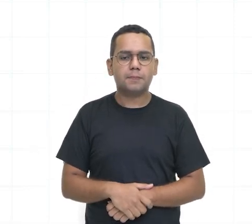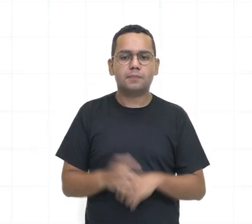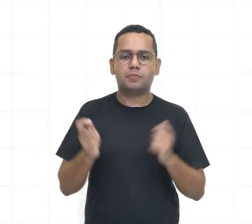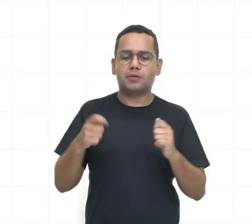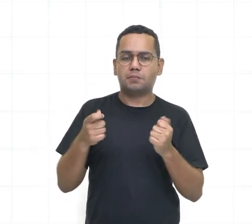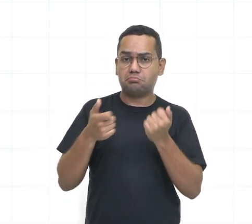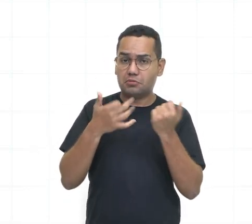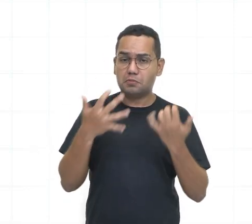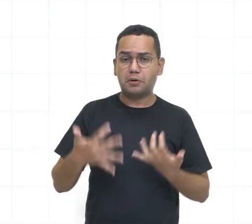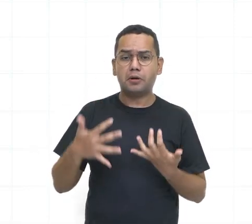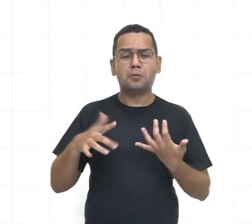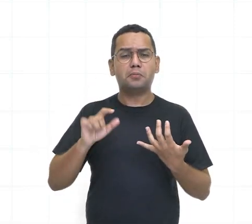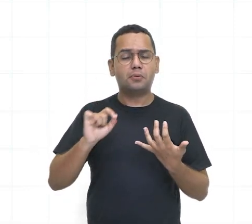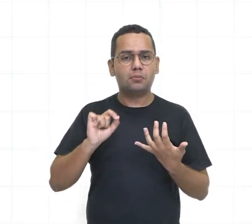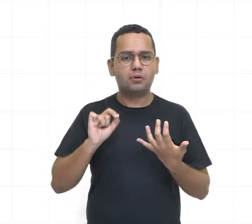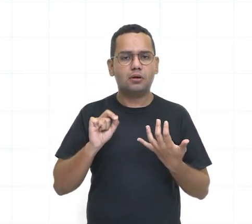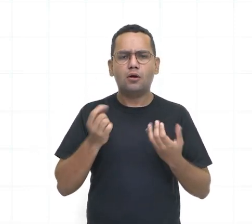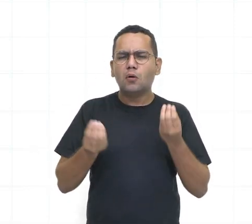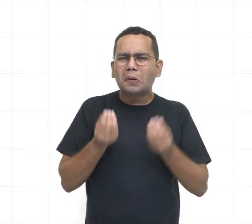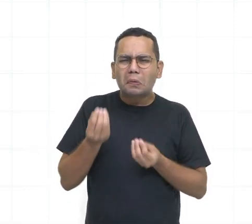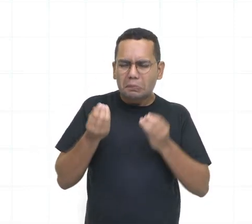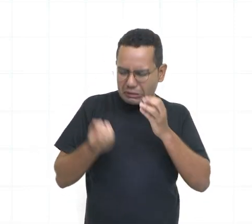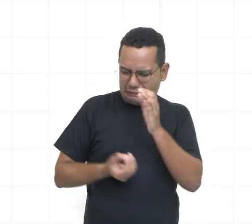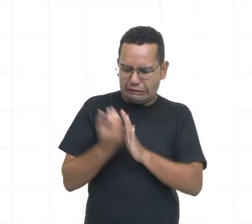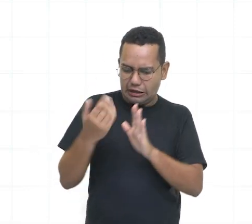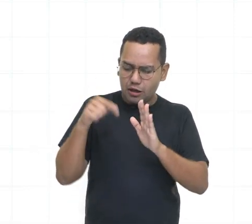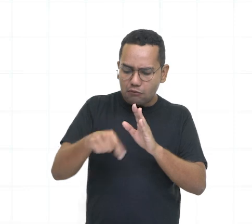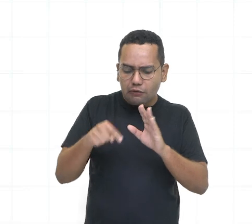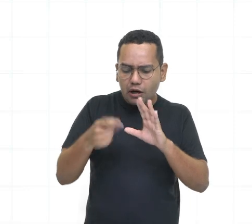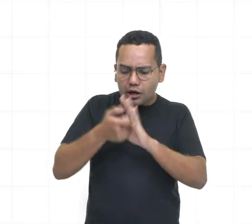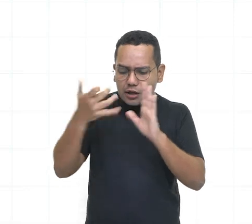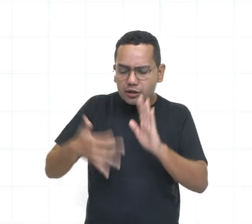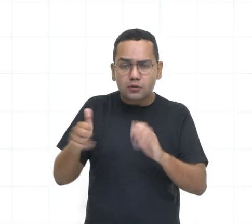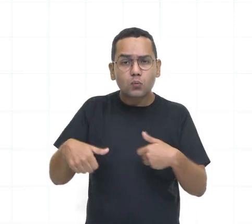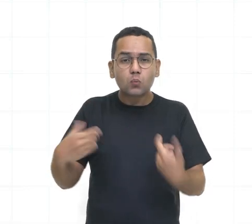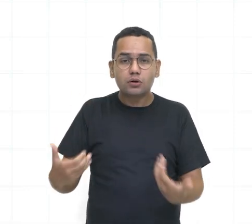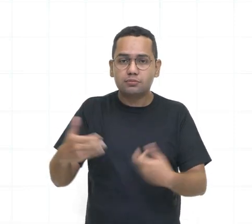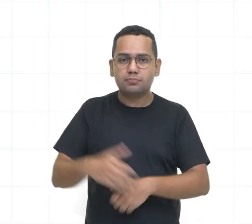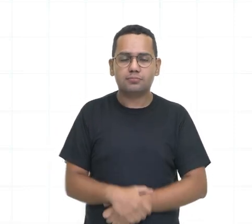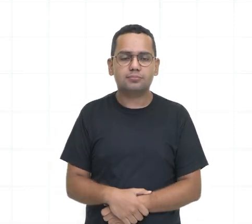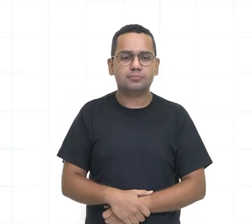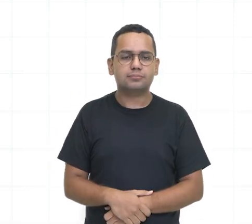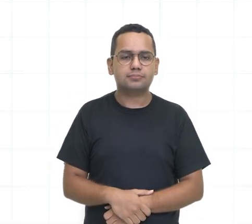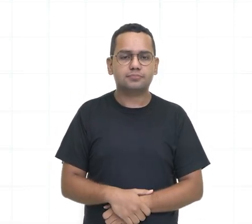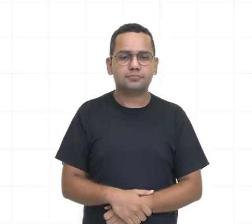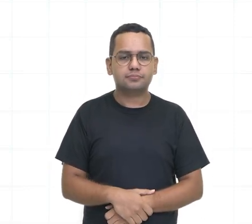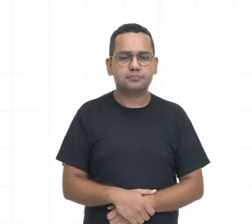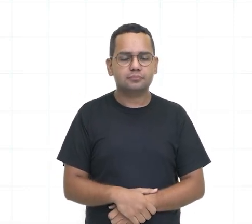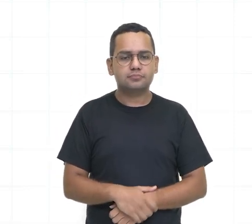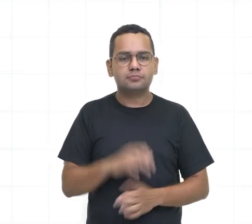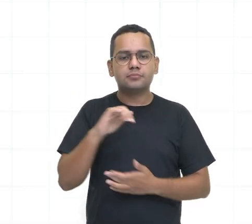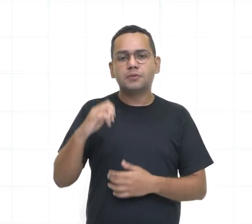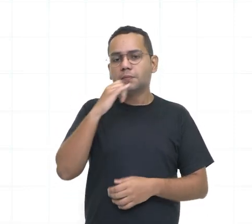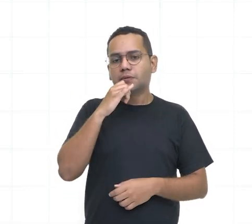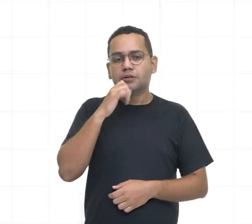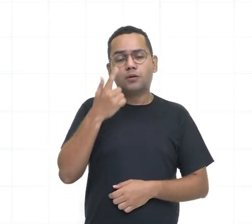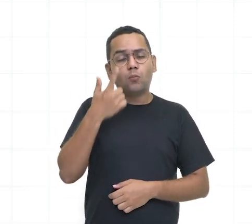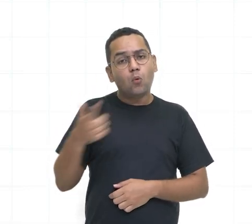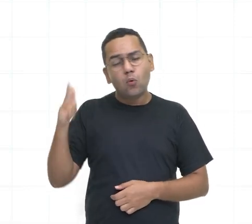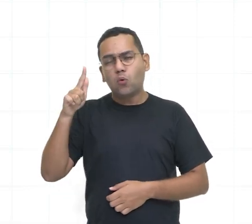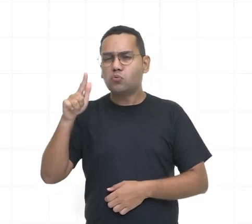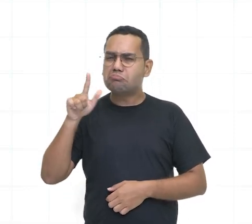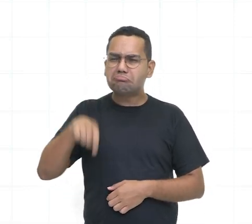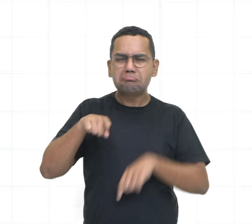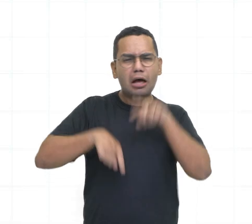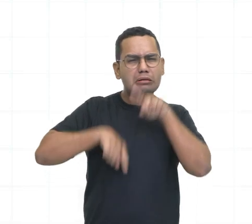da composição delas. A gente consegue também descobrir do que elas são feitas. Elementos mais pesados do que o hélio só são formados